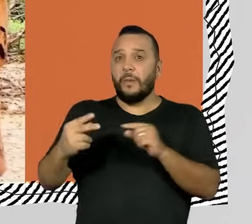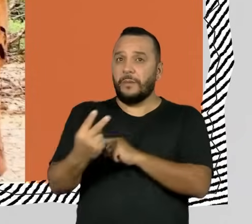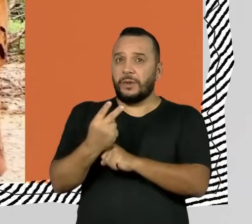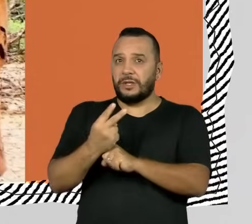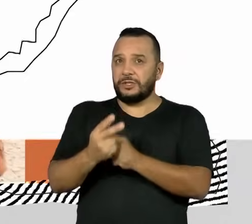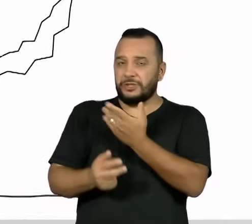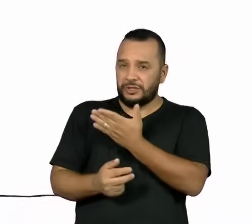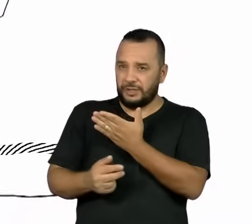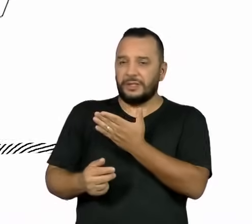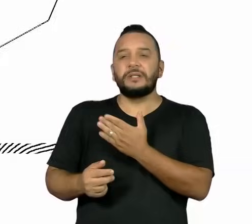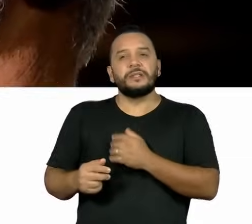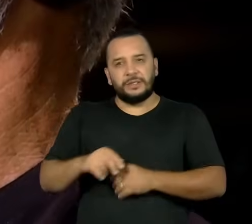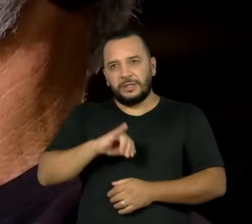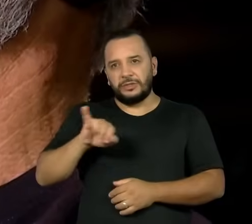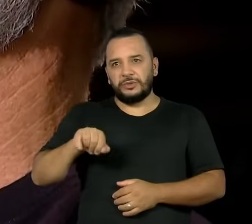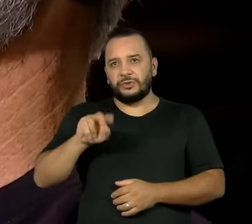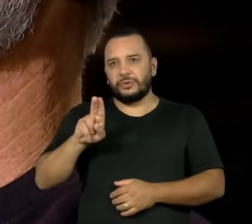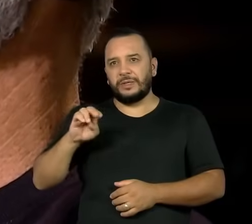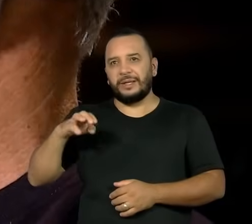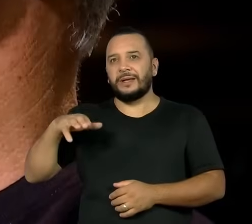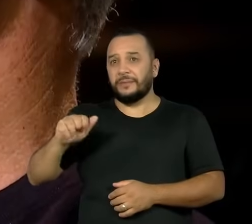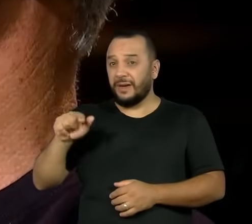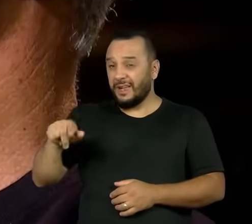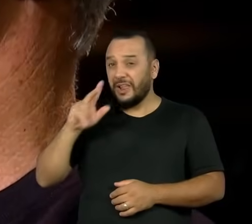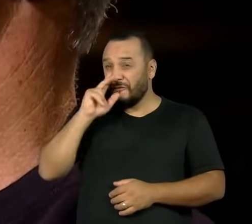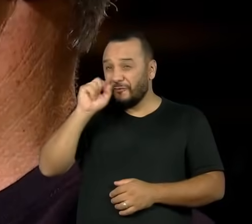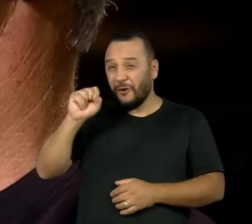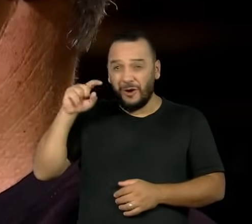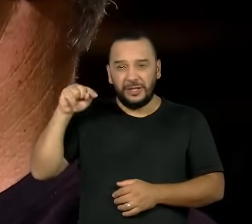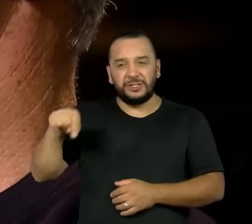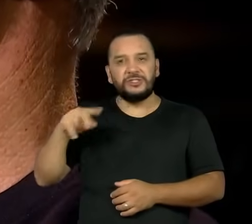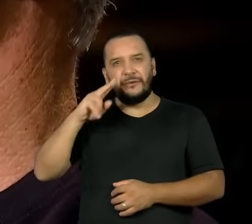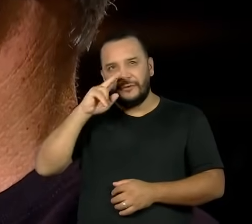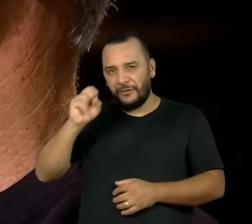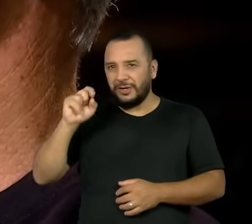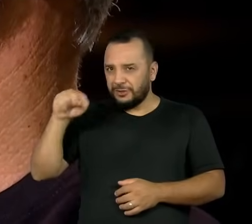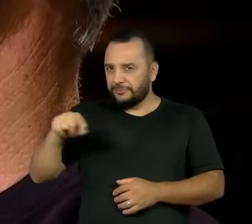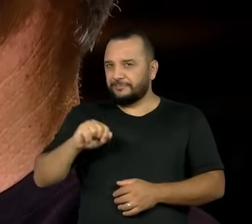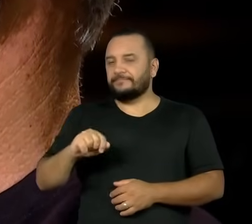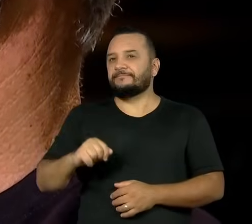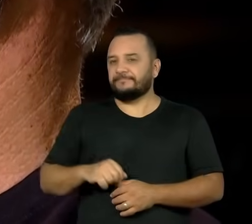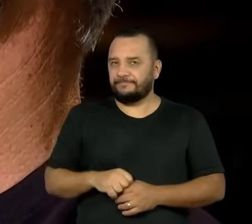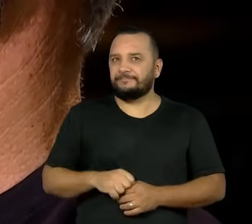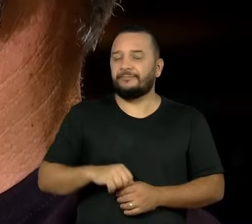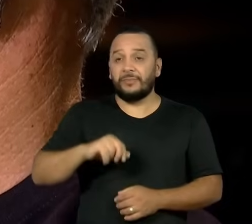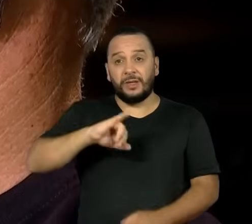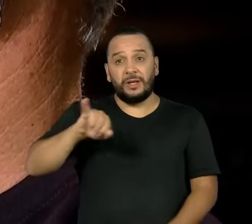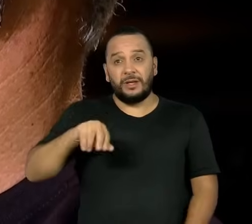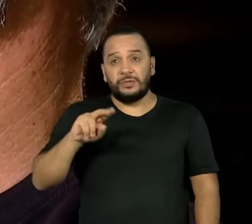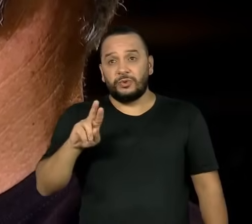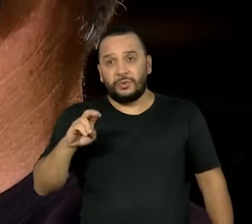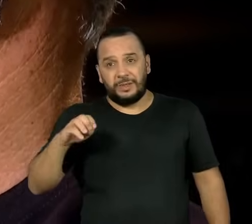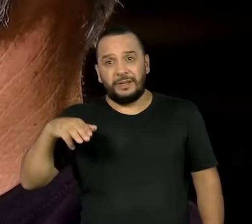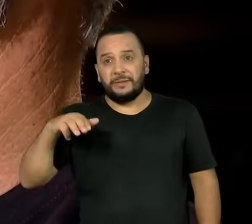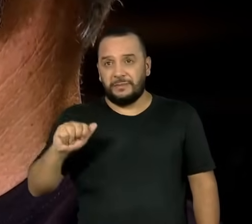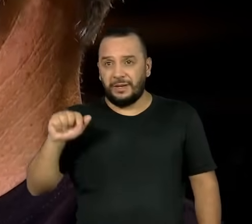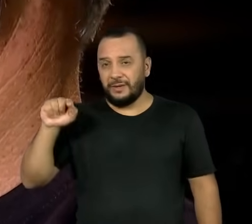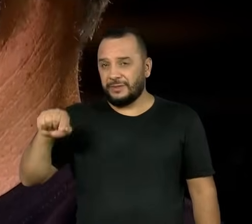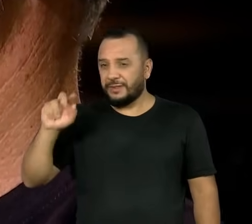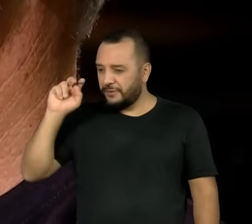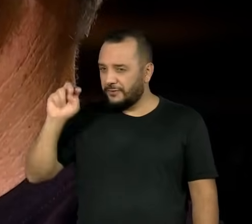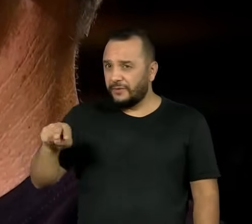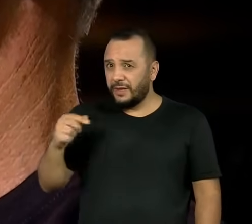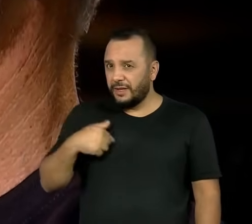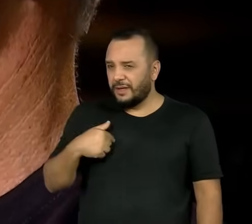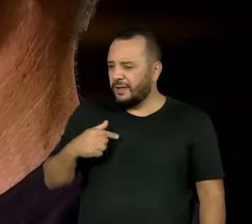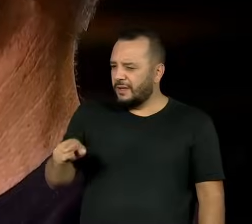essa planta, Ela é né? De danada. forte. Ela é danada, resiliente para É, burro. Então ela é uma planta que, quando você olha ela